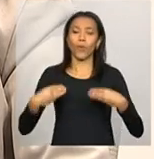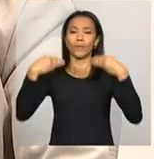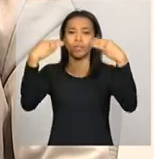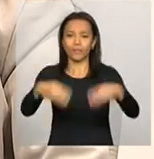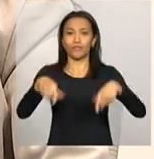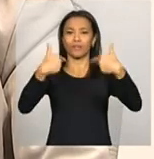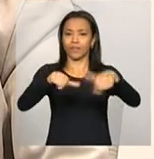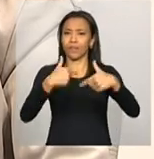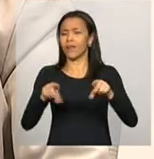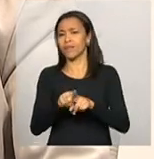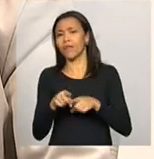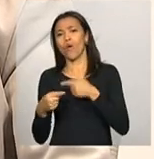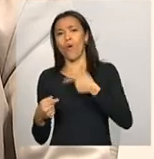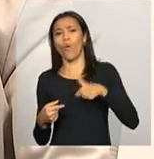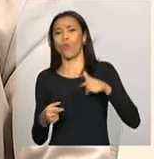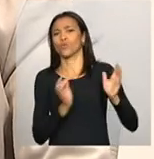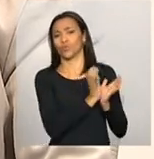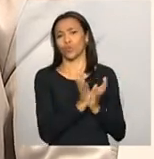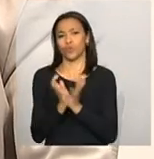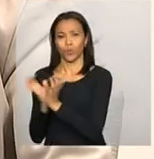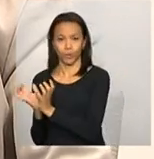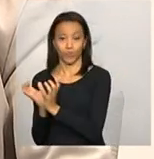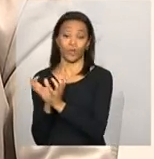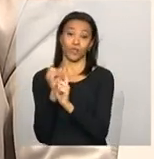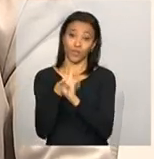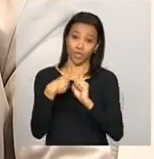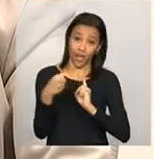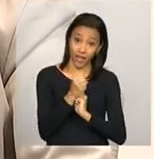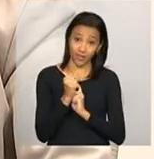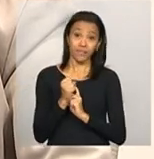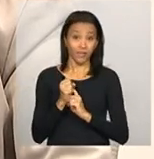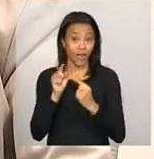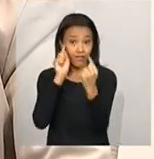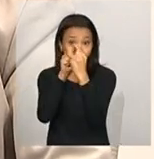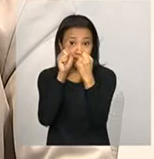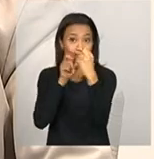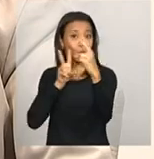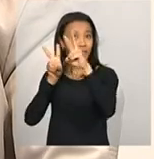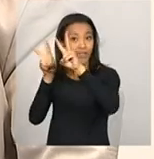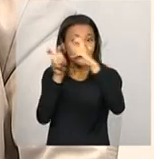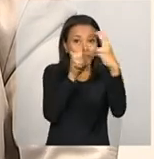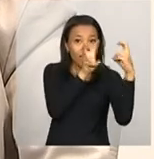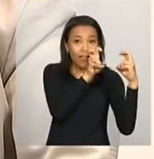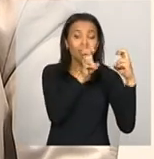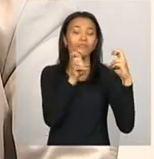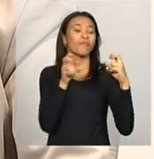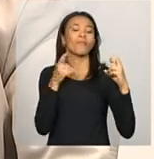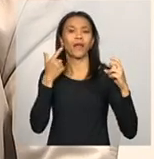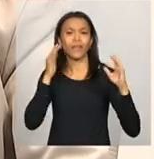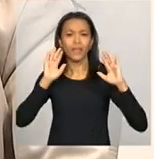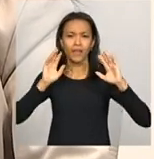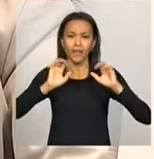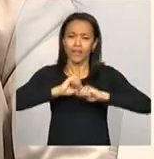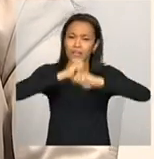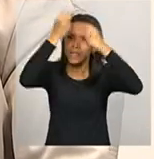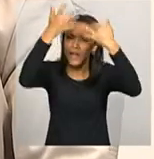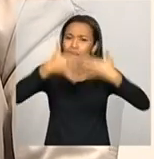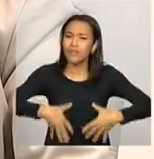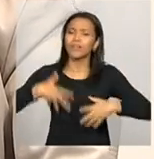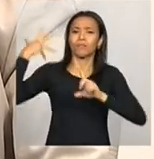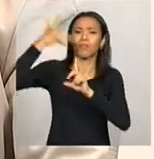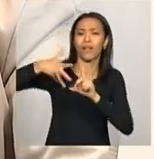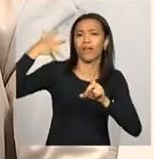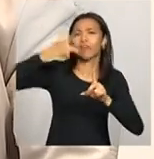organizações sociais que lidem com o tema para que faça toda essa articulação, conscientizando a importância de